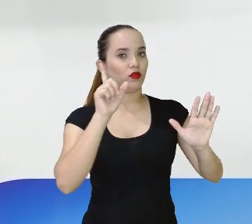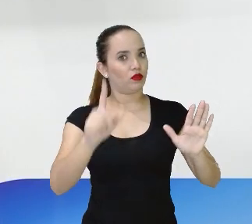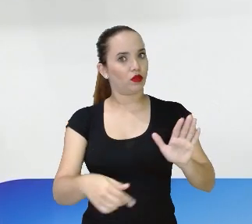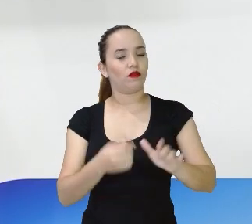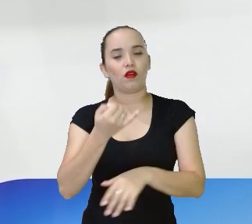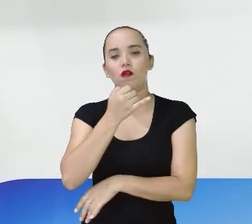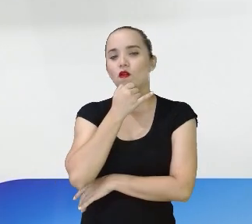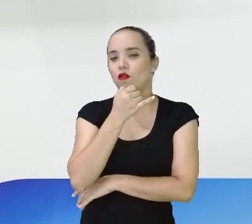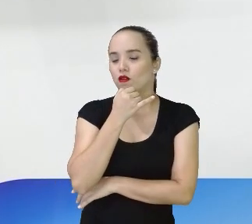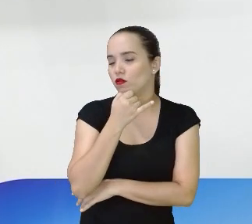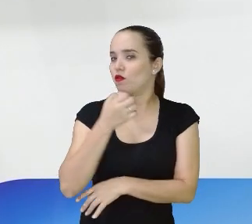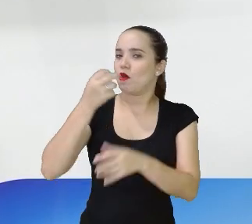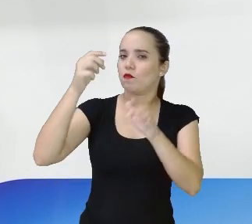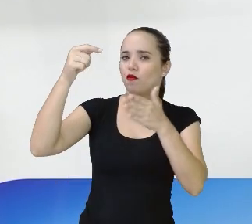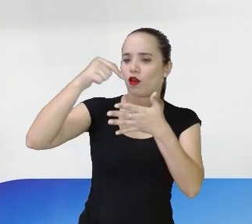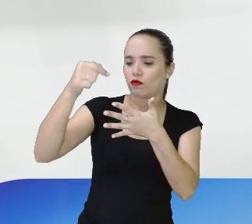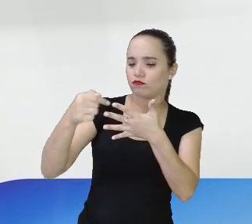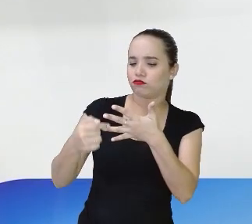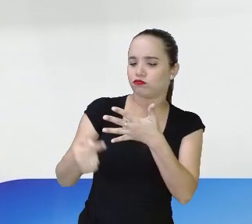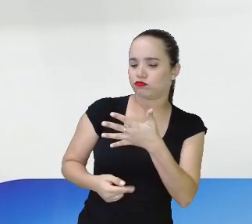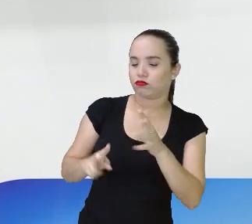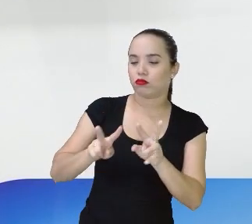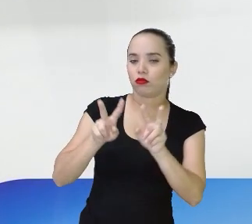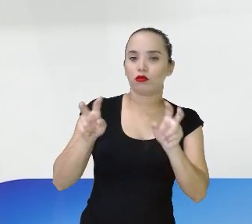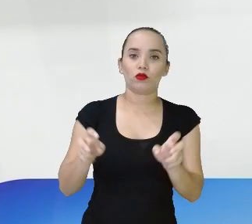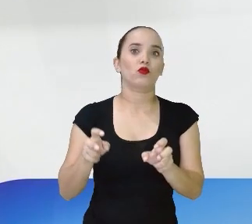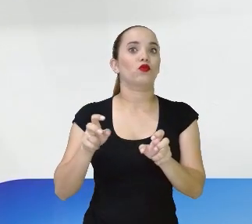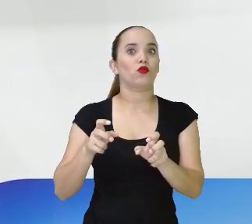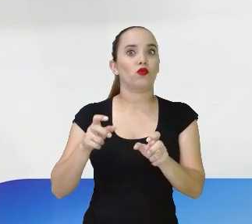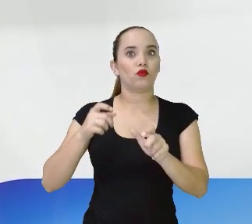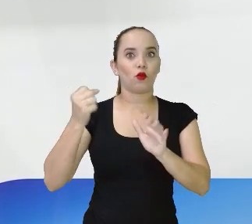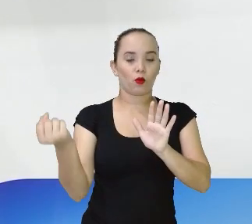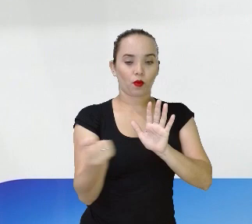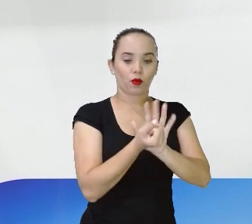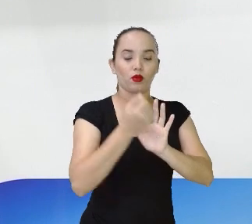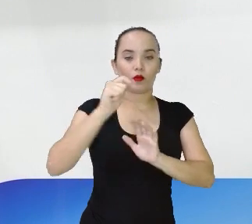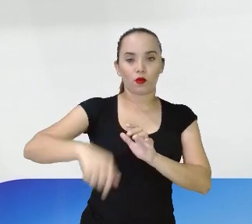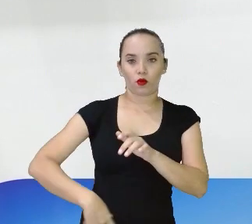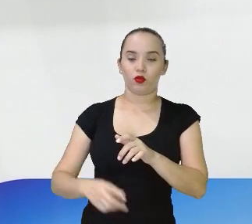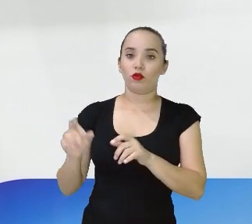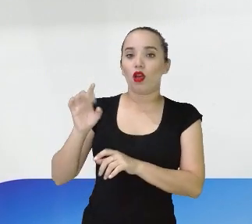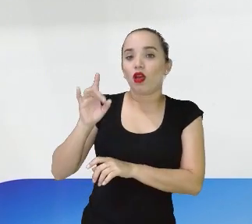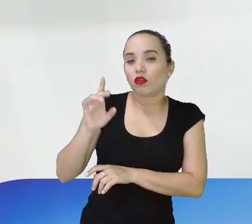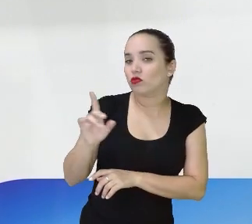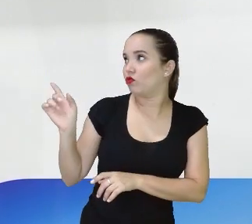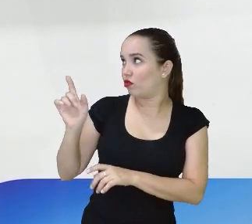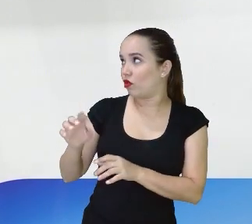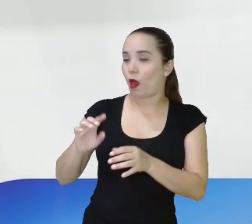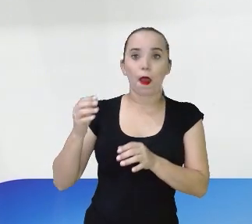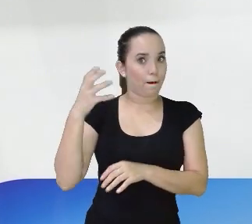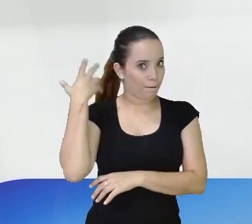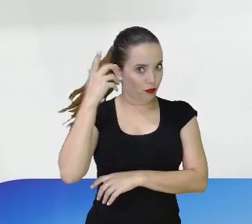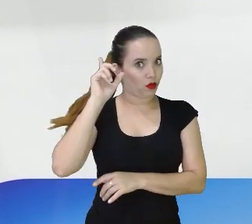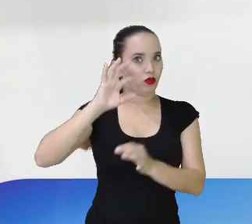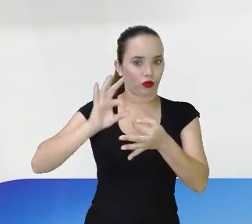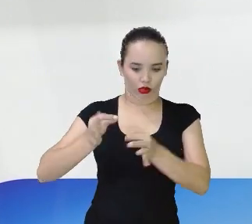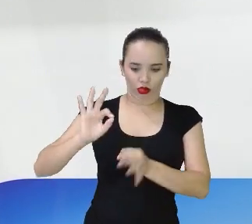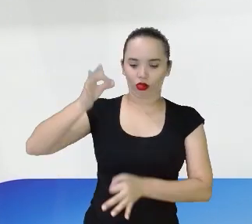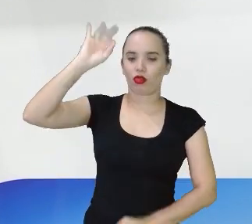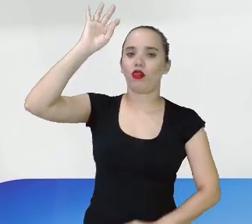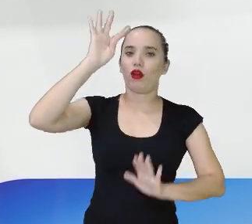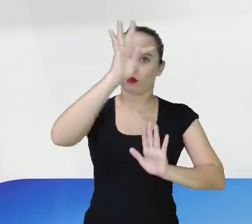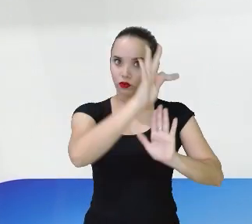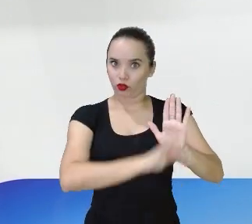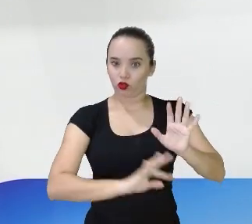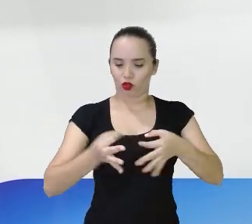estado. Esta música, ela não é só esses 2 pedacinhos, ela é bem extensa. E mais assim, vocês lendo ela